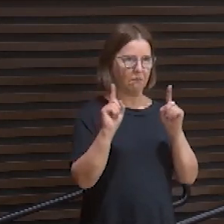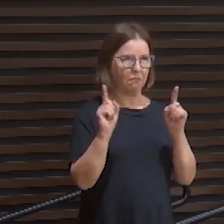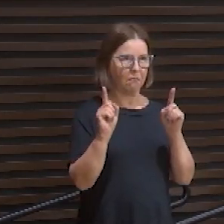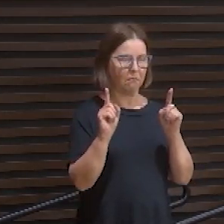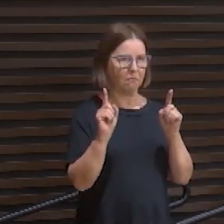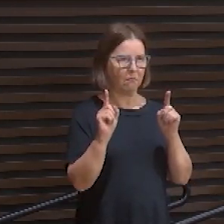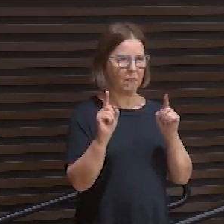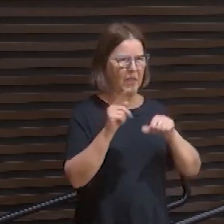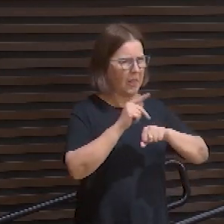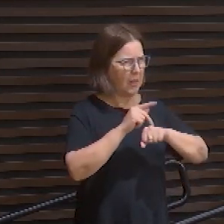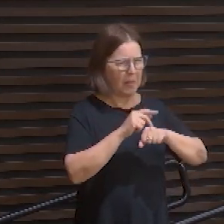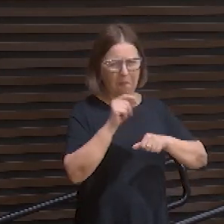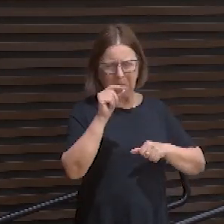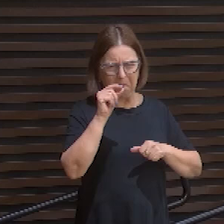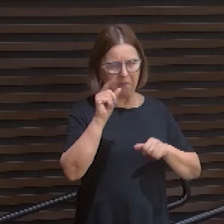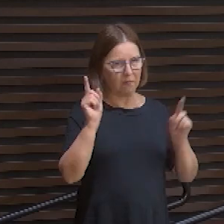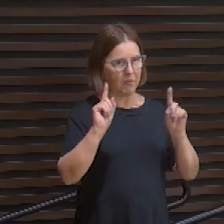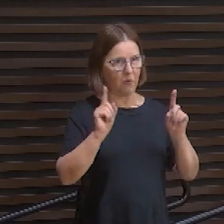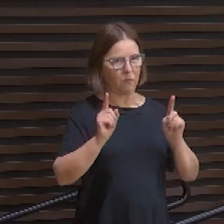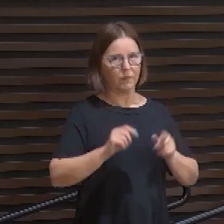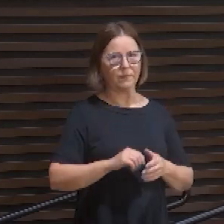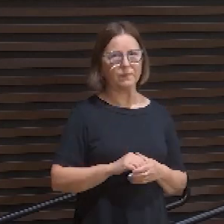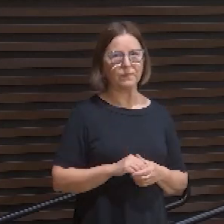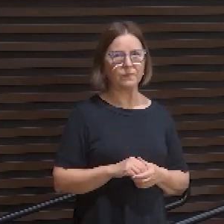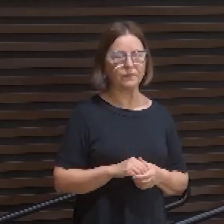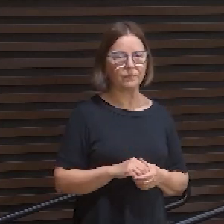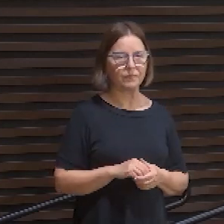Não é pedrinha, não.